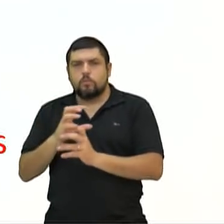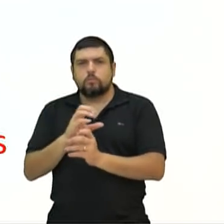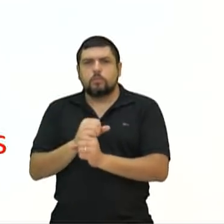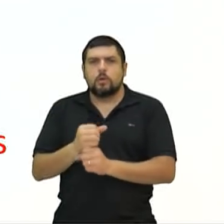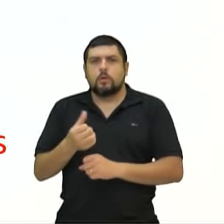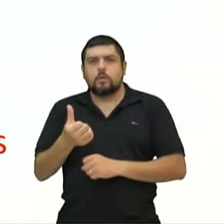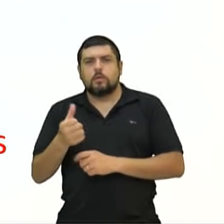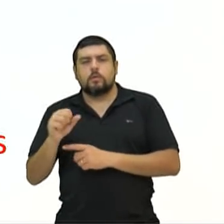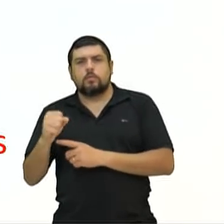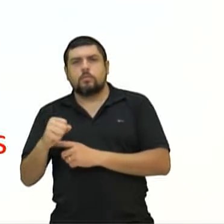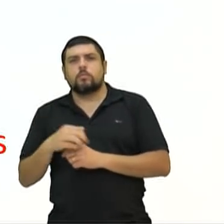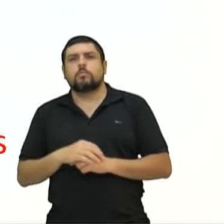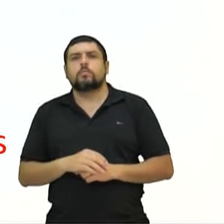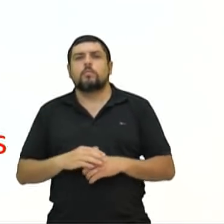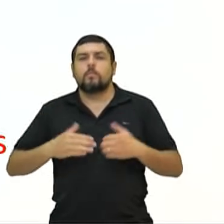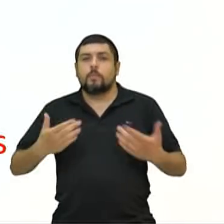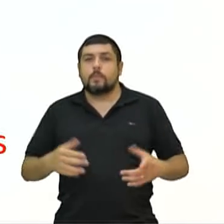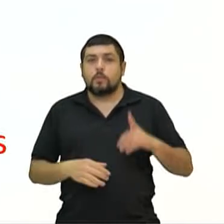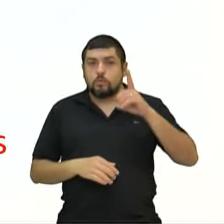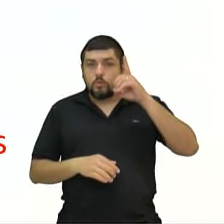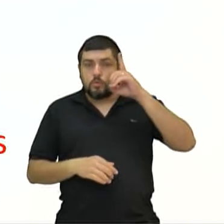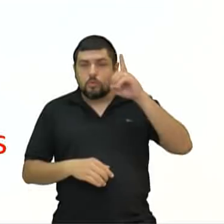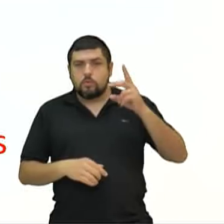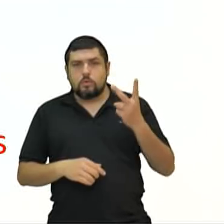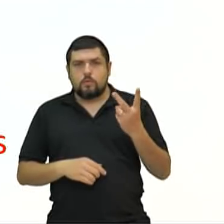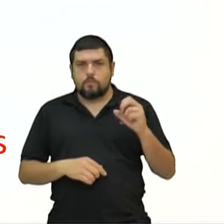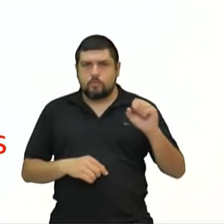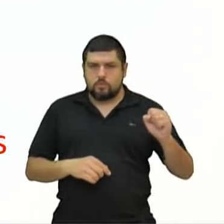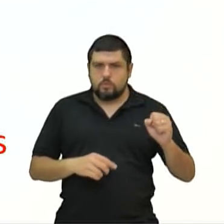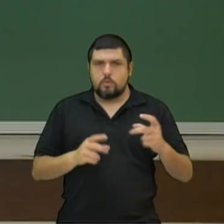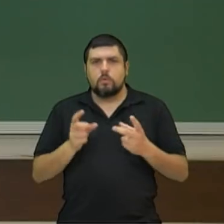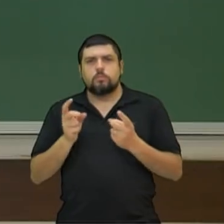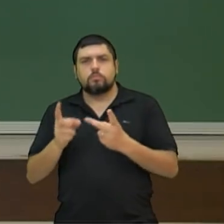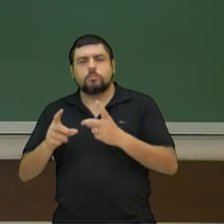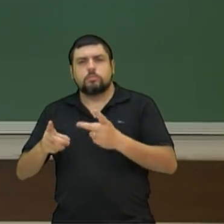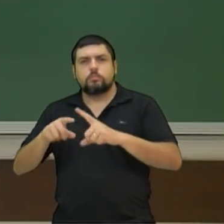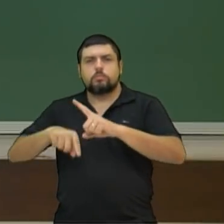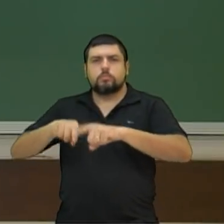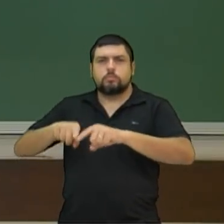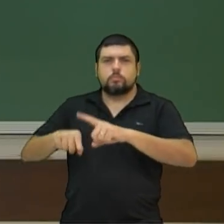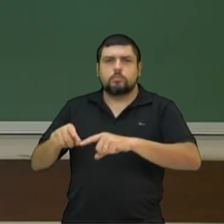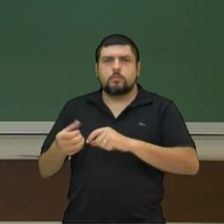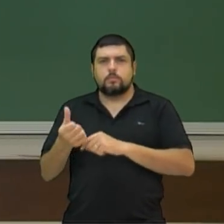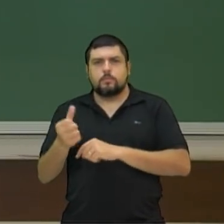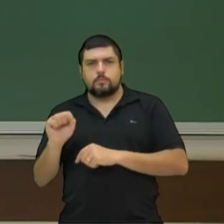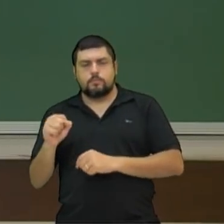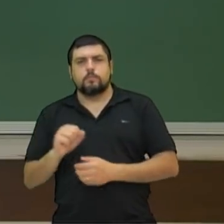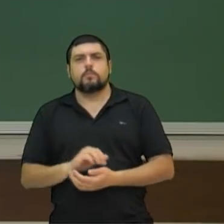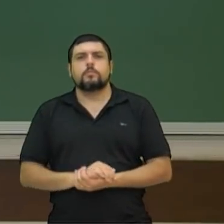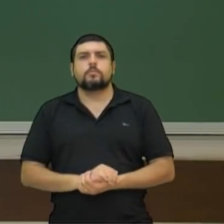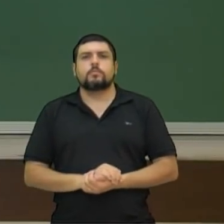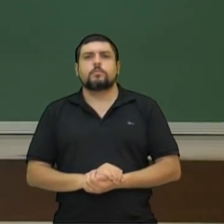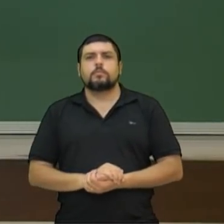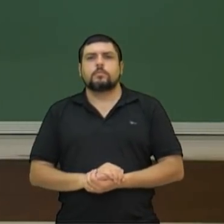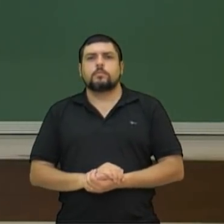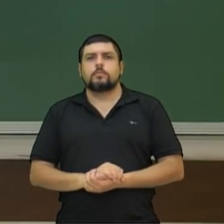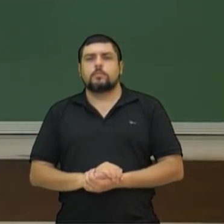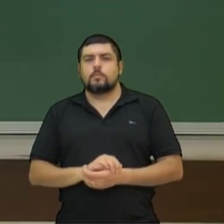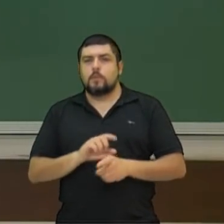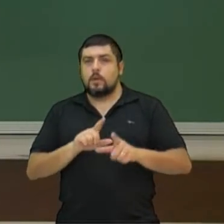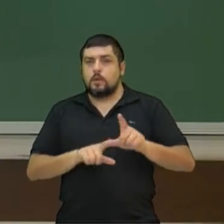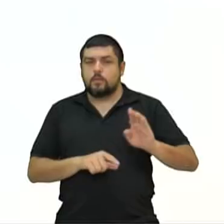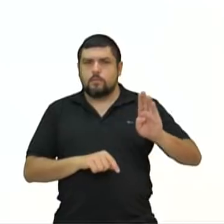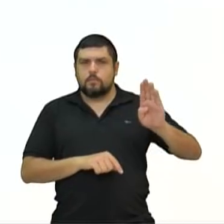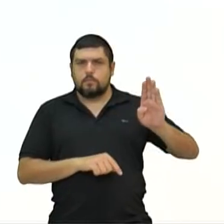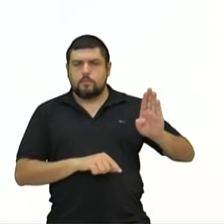68. Então, no dia 28, foram vendidos 68 produtos. Muito bem. Na letra B, a pergunta é a